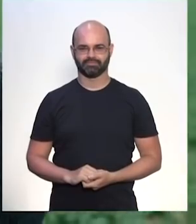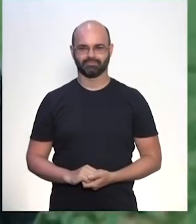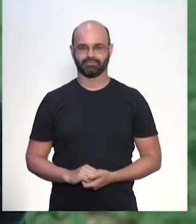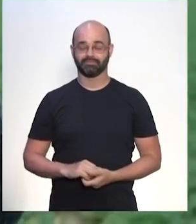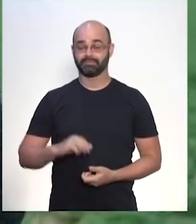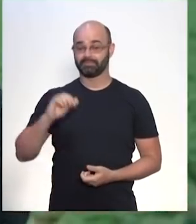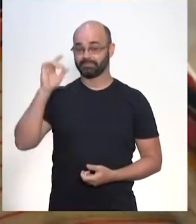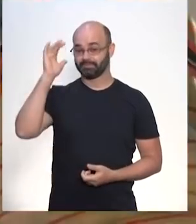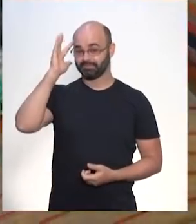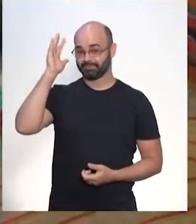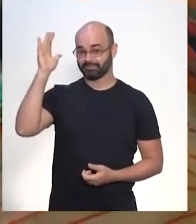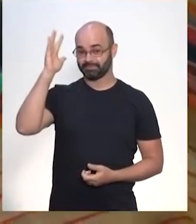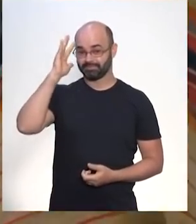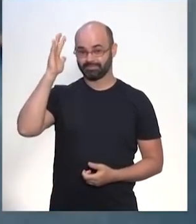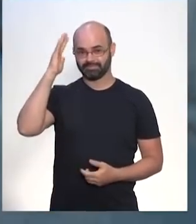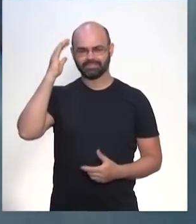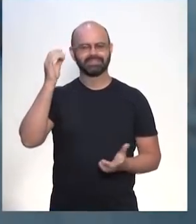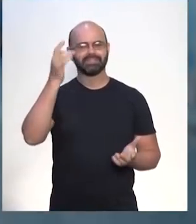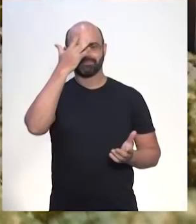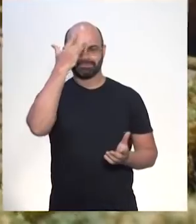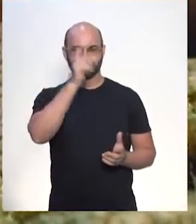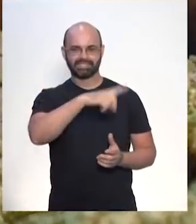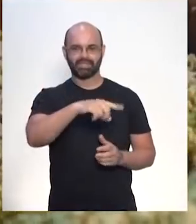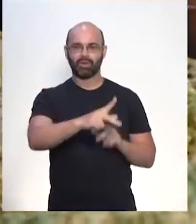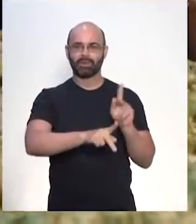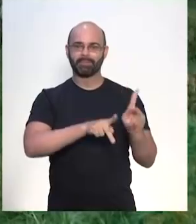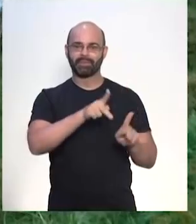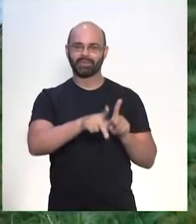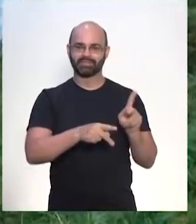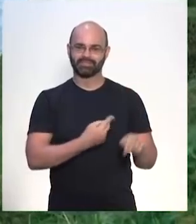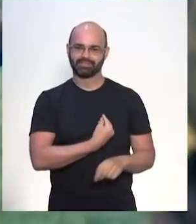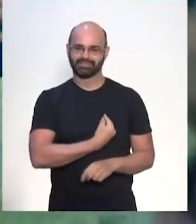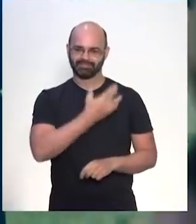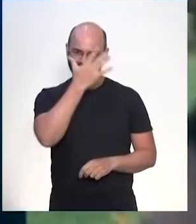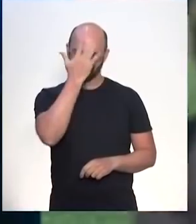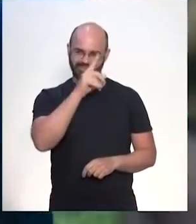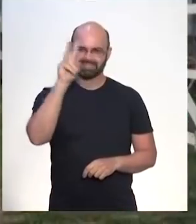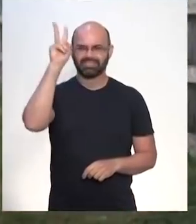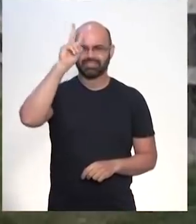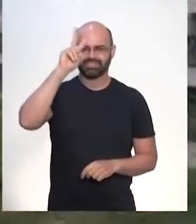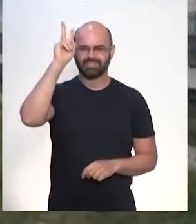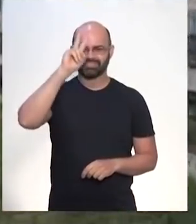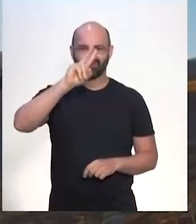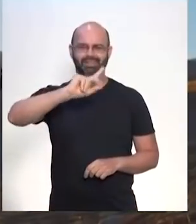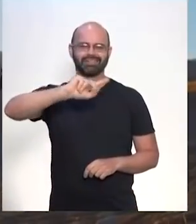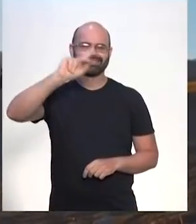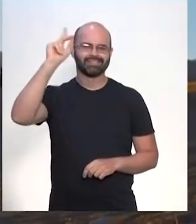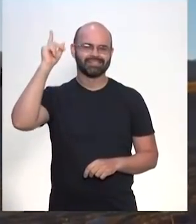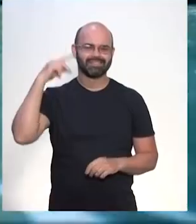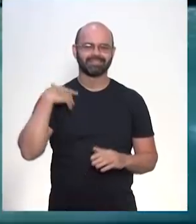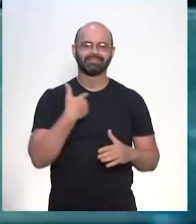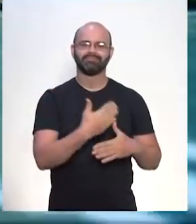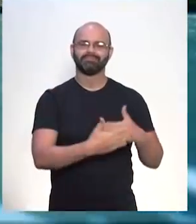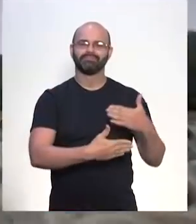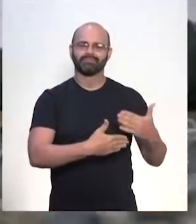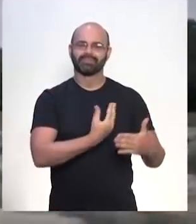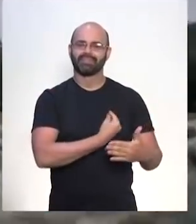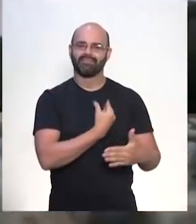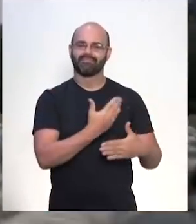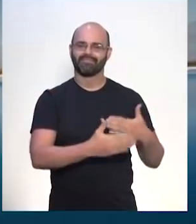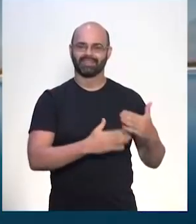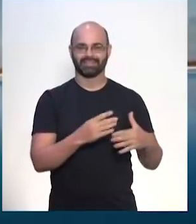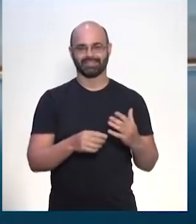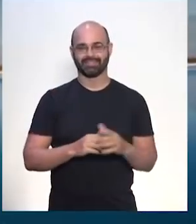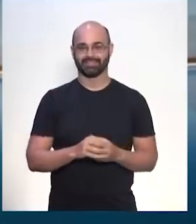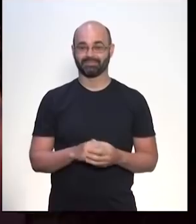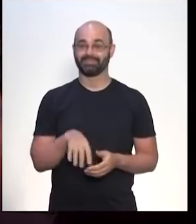Imagine agora o povo deste lugar. Pessoas com histórias, de coração e braços abertos. O Chile é como